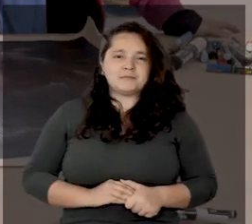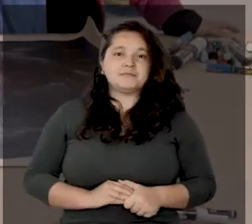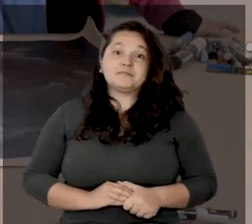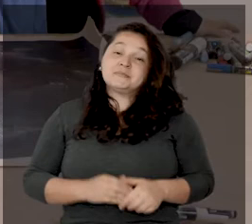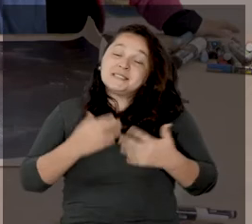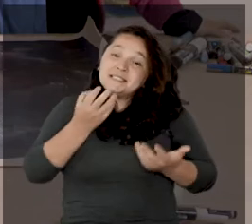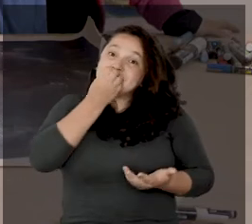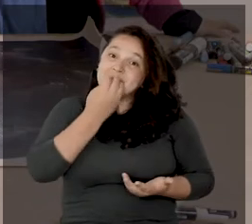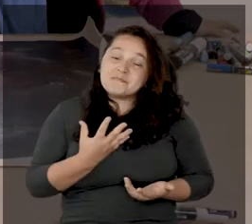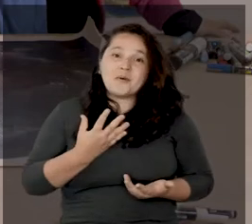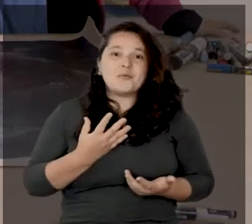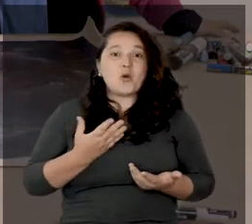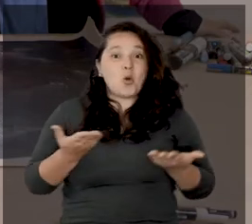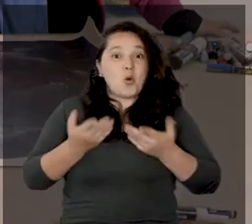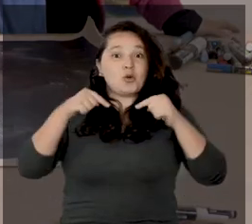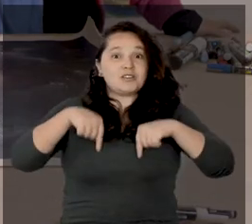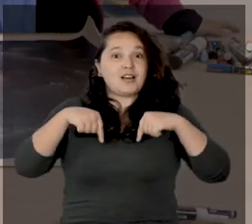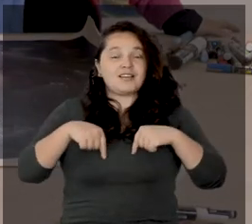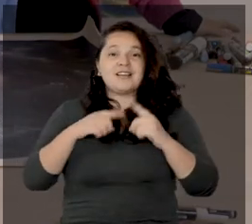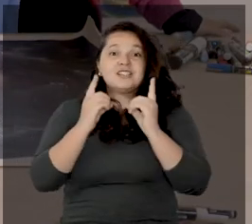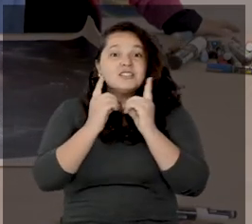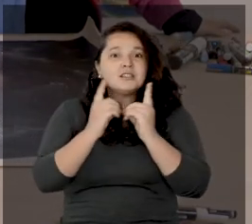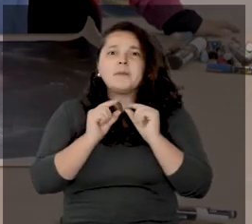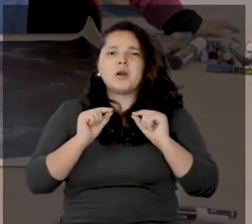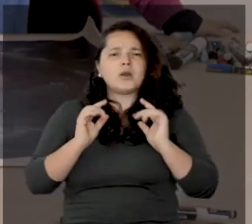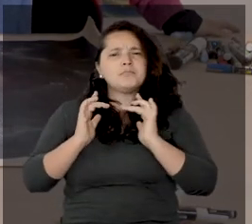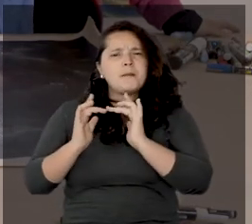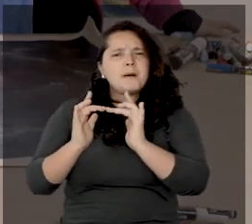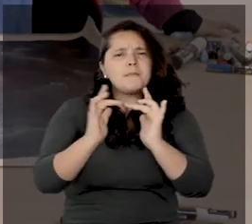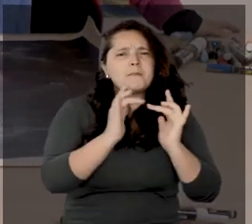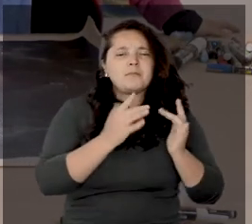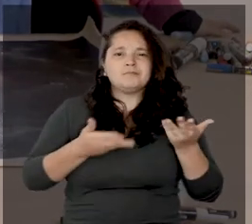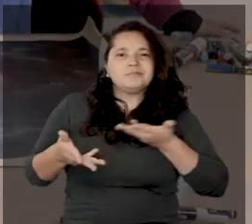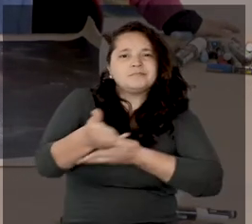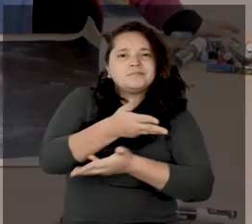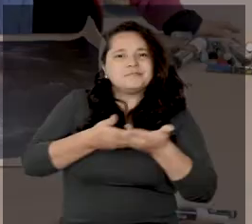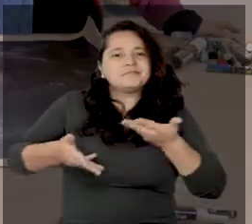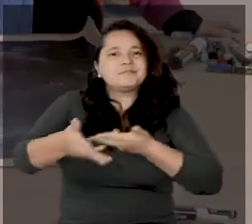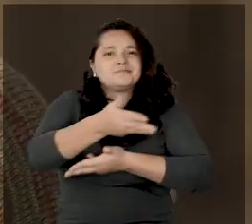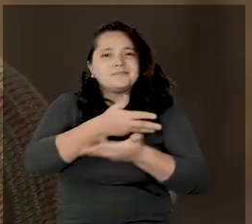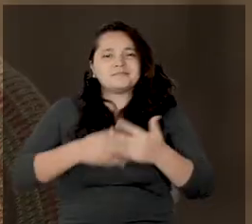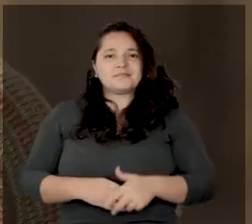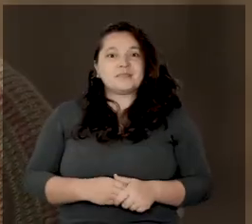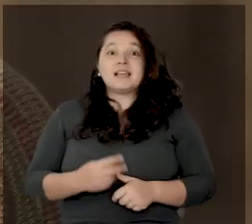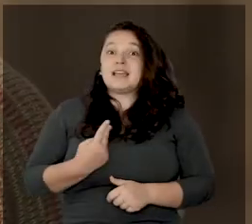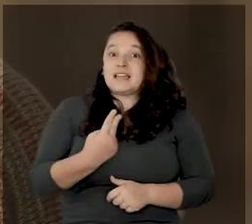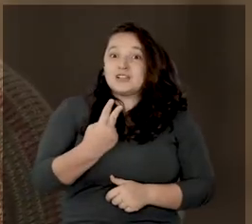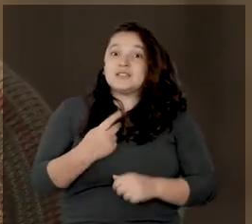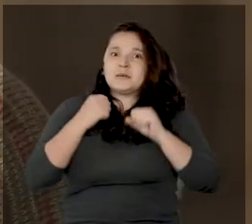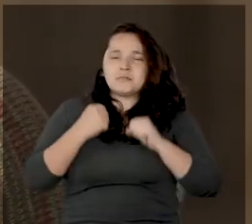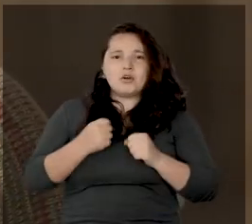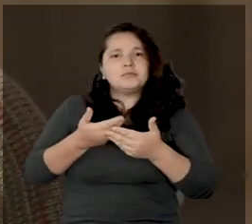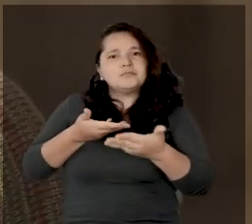E que bom que essa dinâmica ela está em interatividade e a gente vai poder, inclusive, né, partilhar um